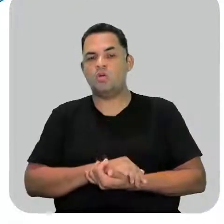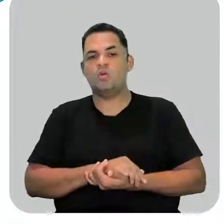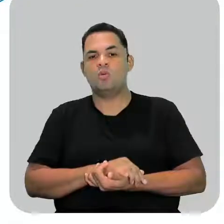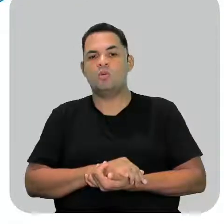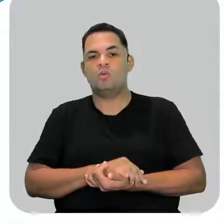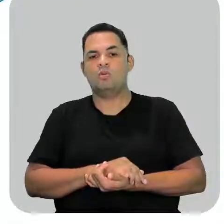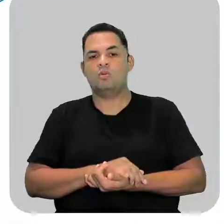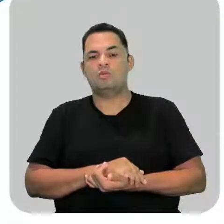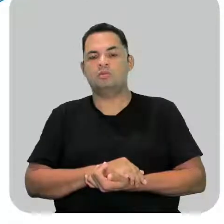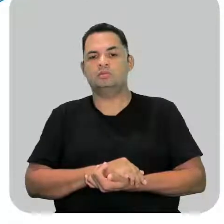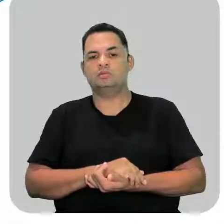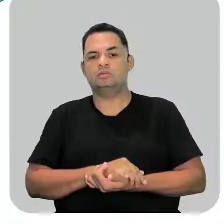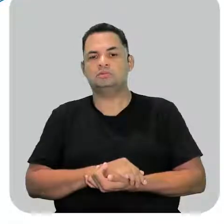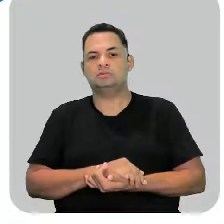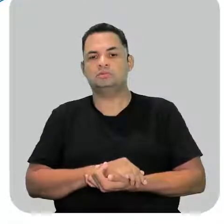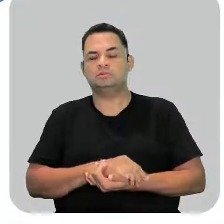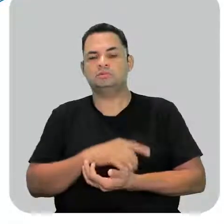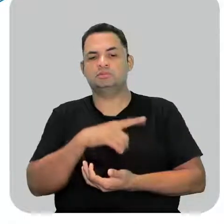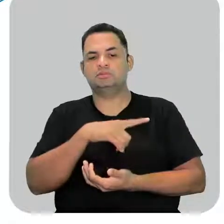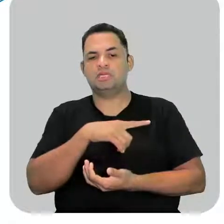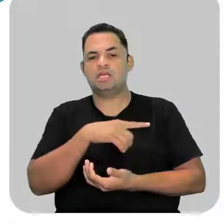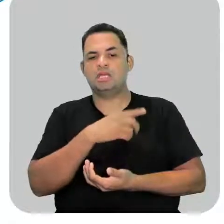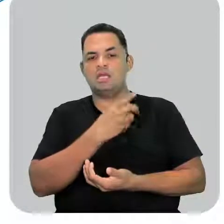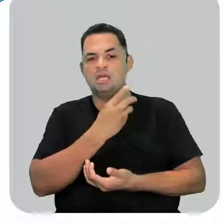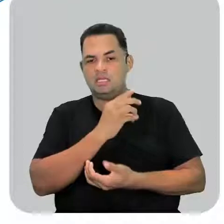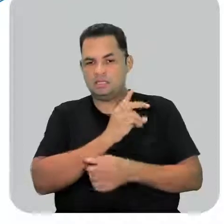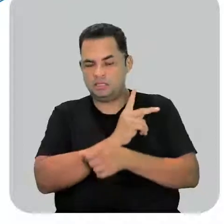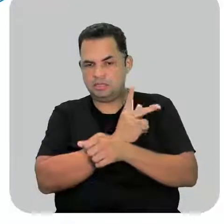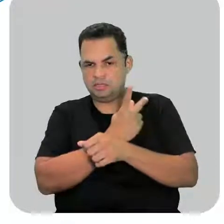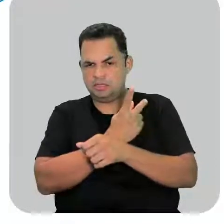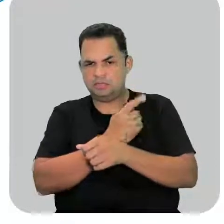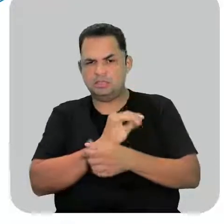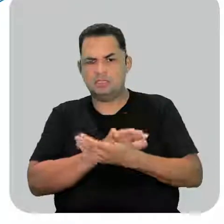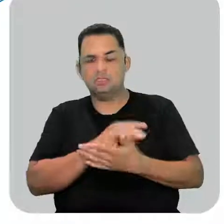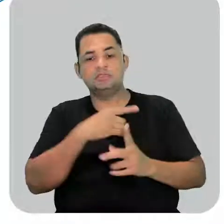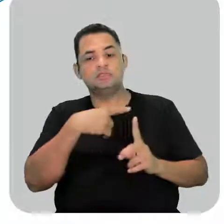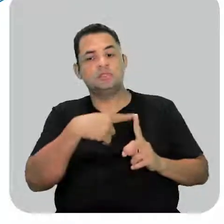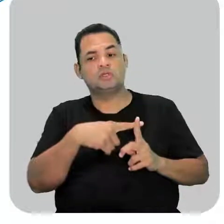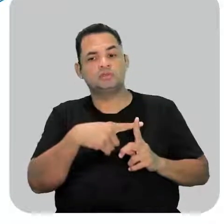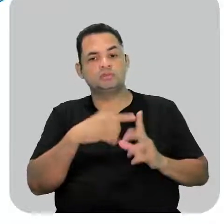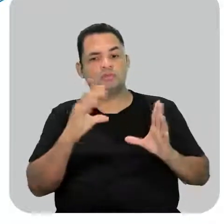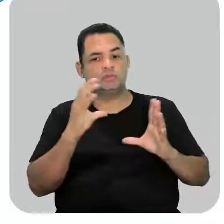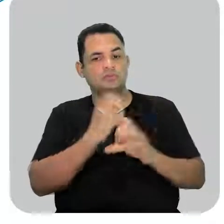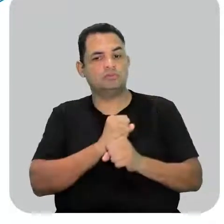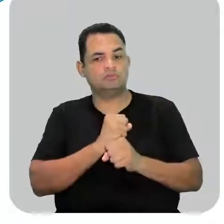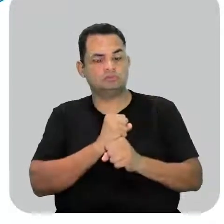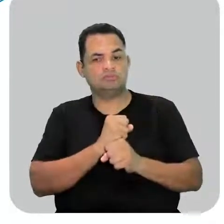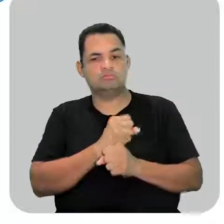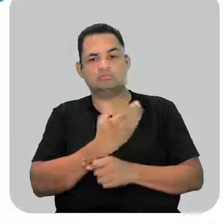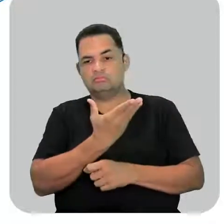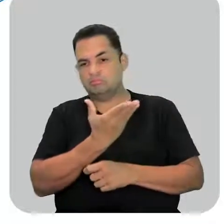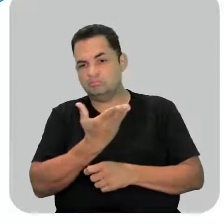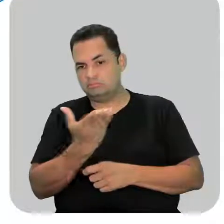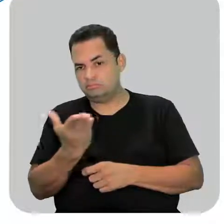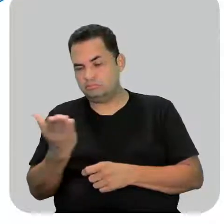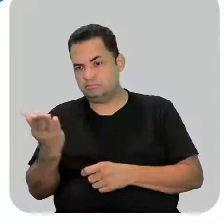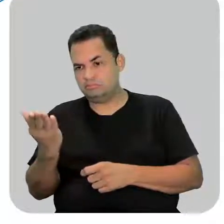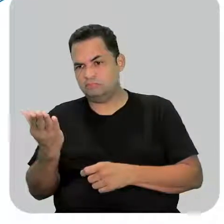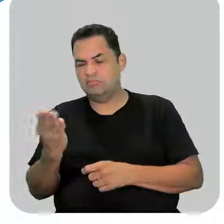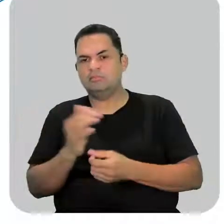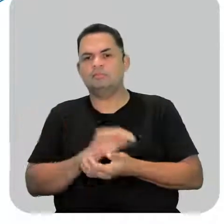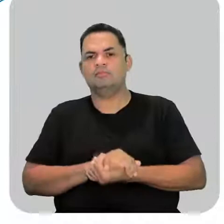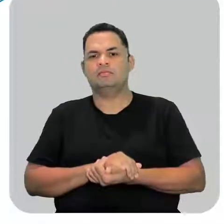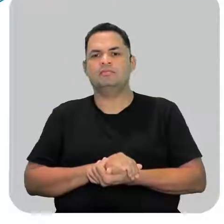vão 3 hidrogênios. Agora, você soma. 2 com 2, 4, com 2, 6,